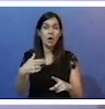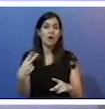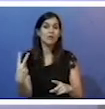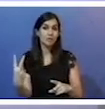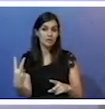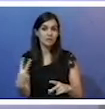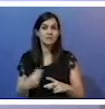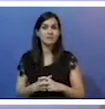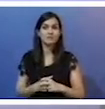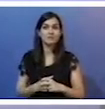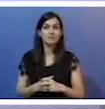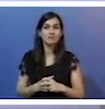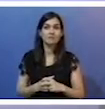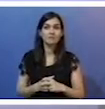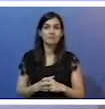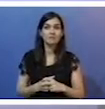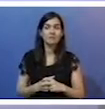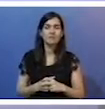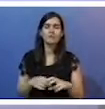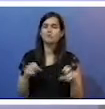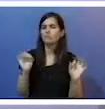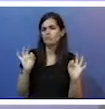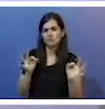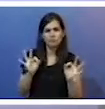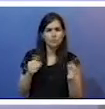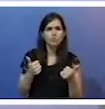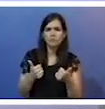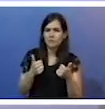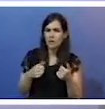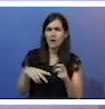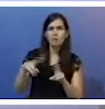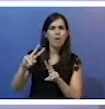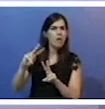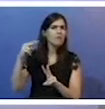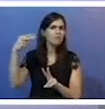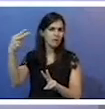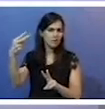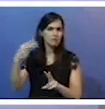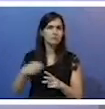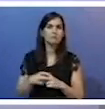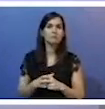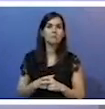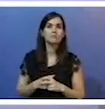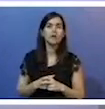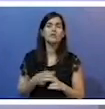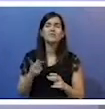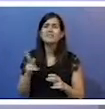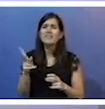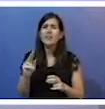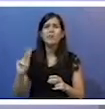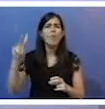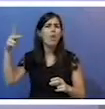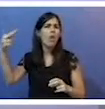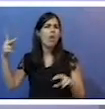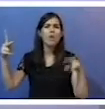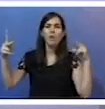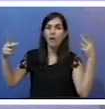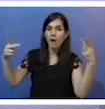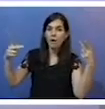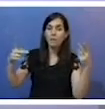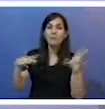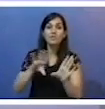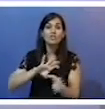já tá tudo certo para levar os dois lados ao quadrado eu sempre levo os dois lados ao e para eliminar